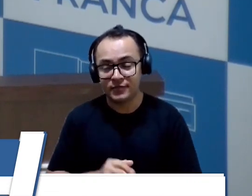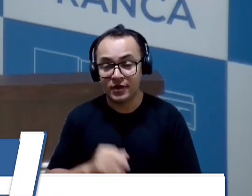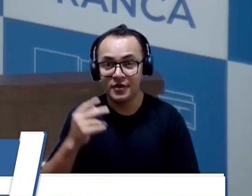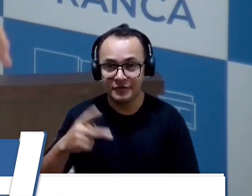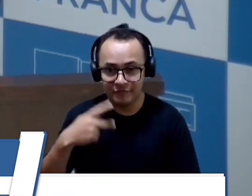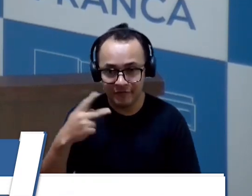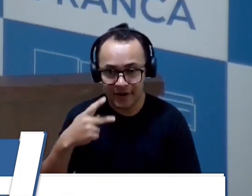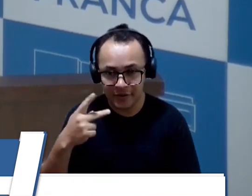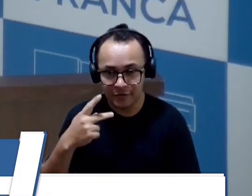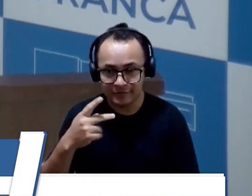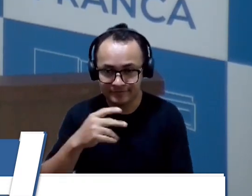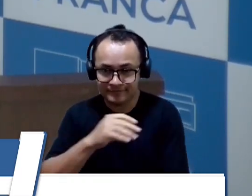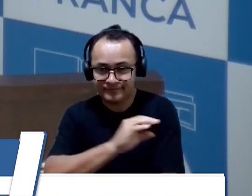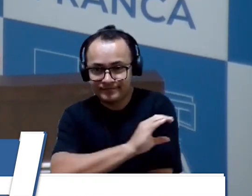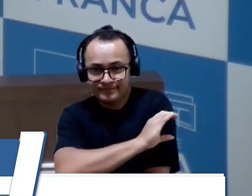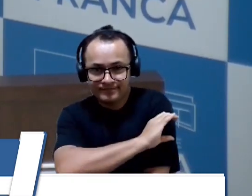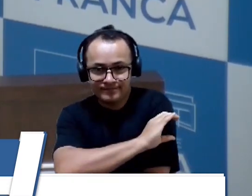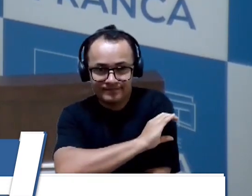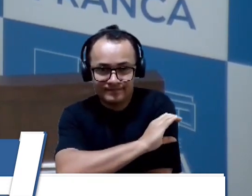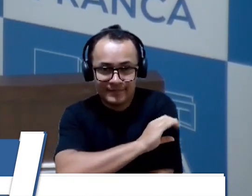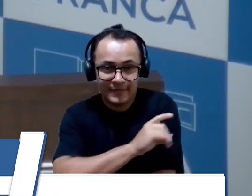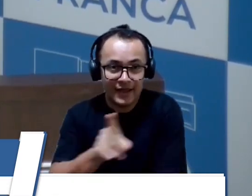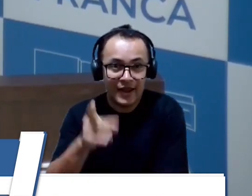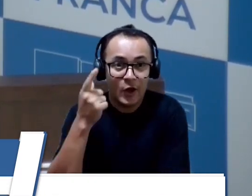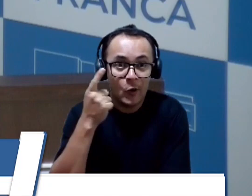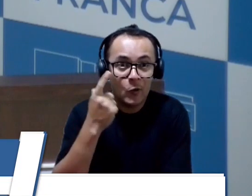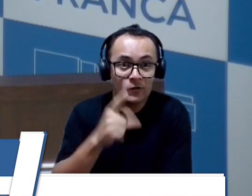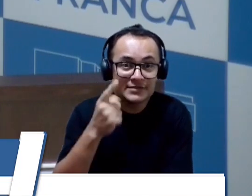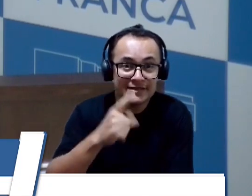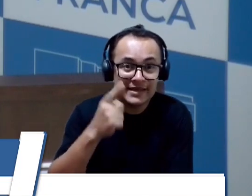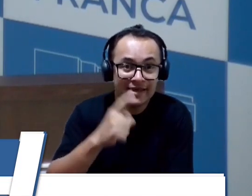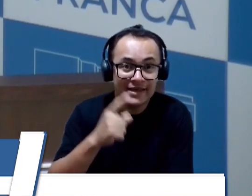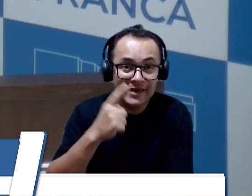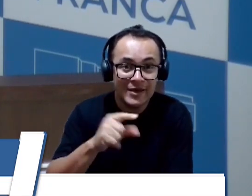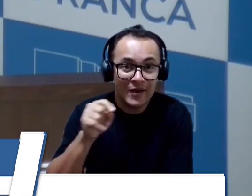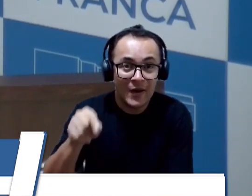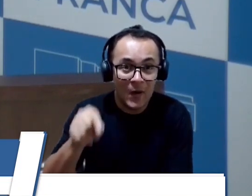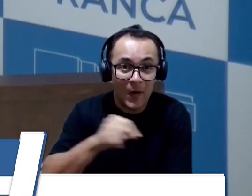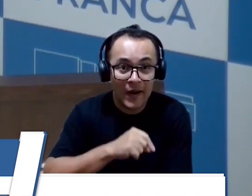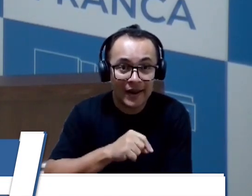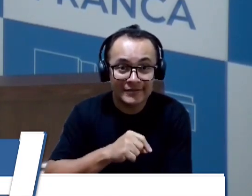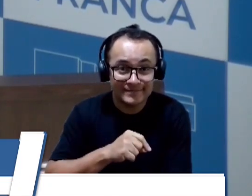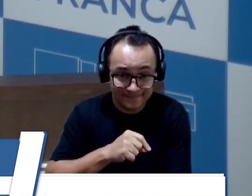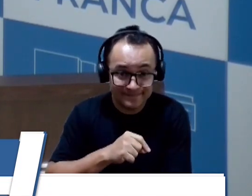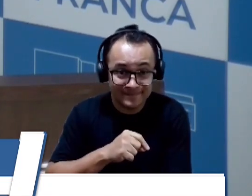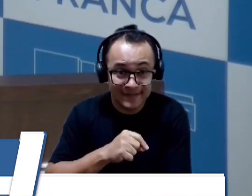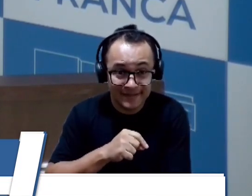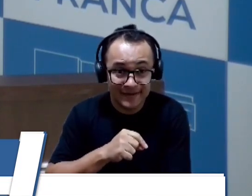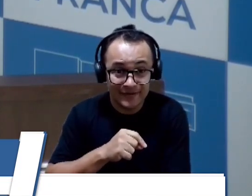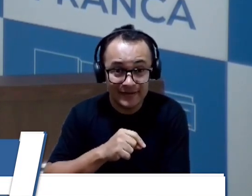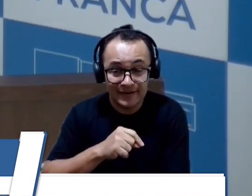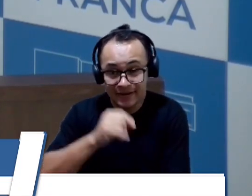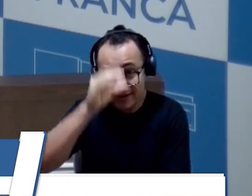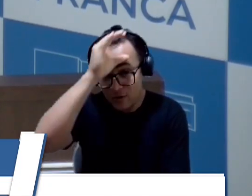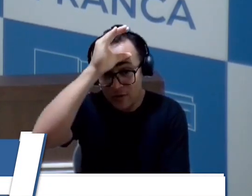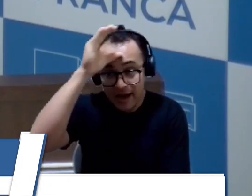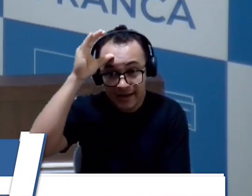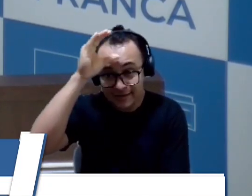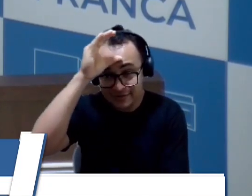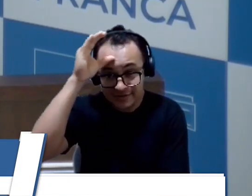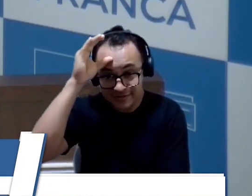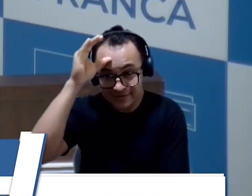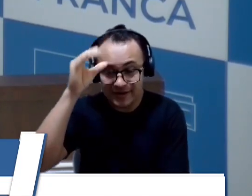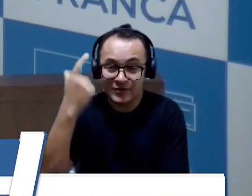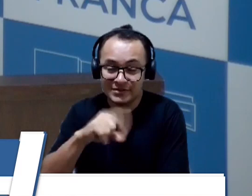Petrópolis falou, que ele só conseguiu agora, projeto. Tem coisas que alguns vereadores, ou eu pedi, que